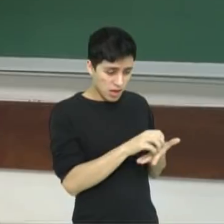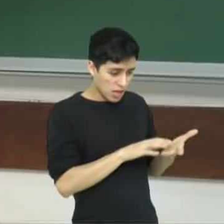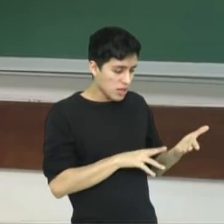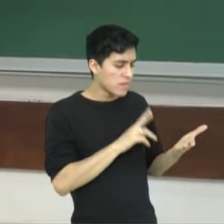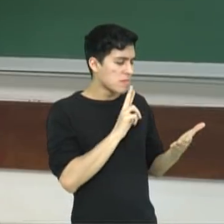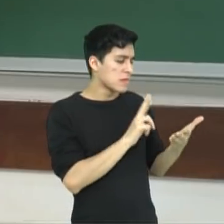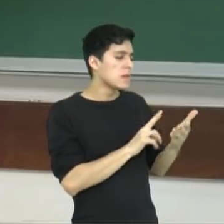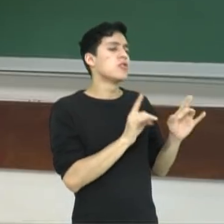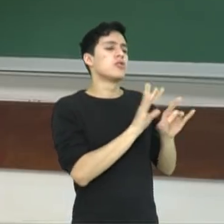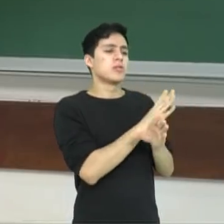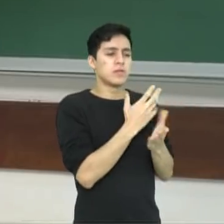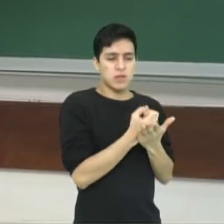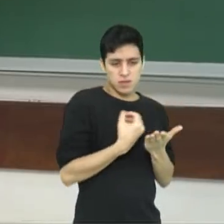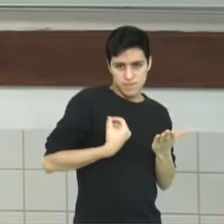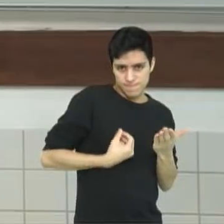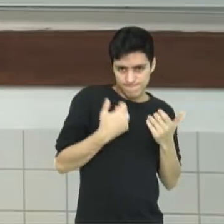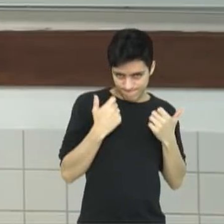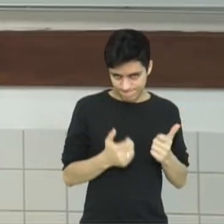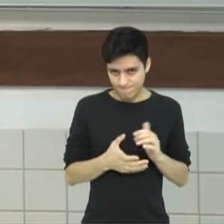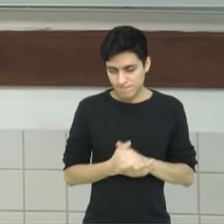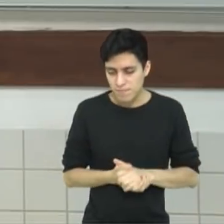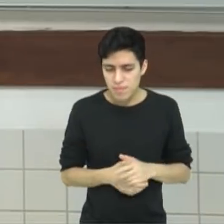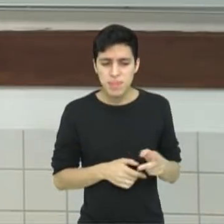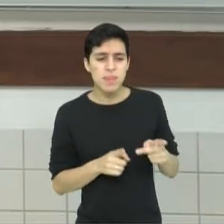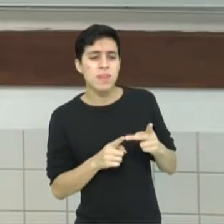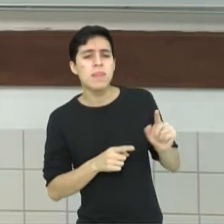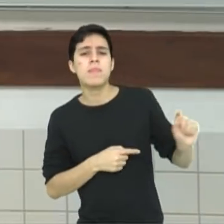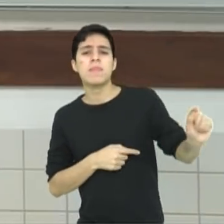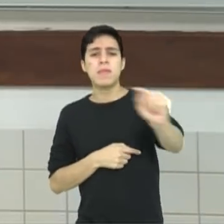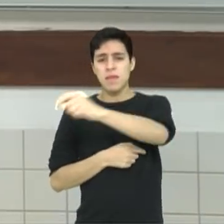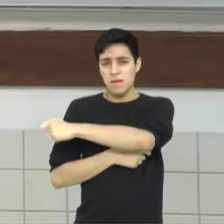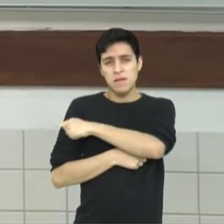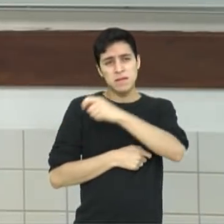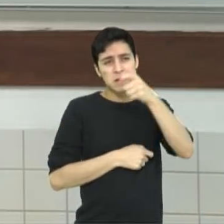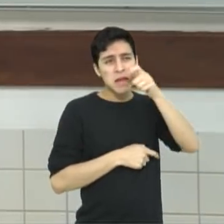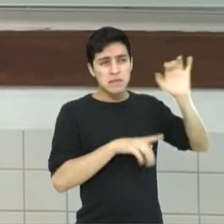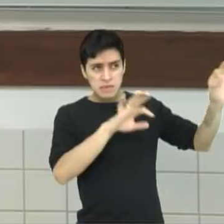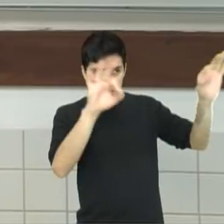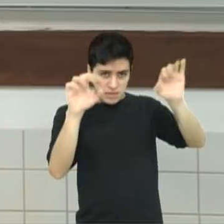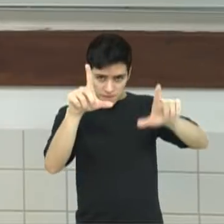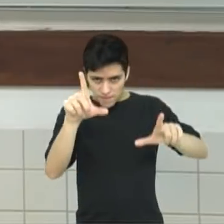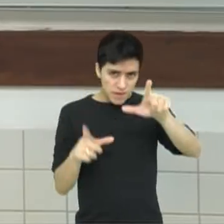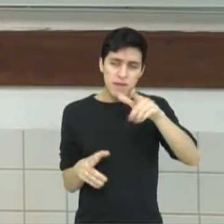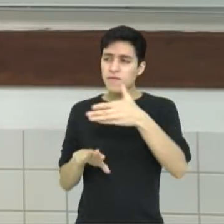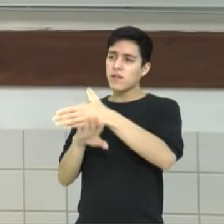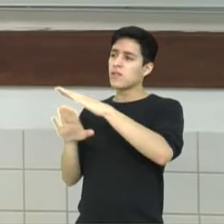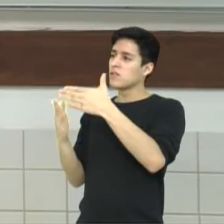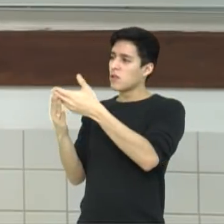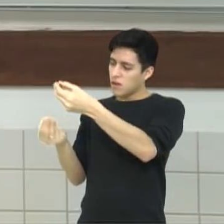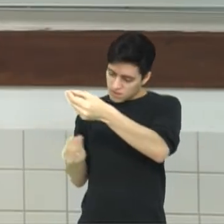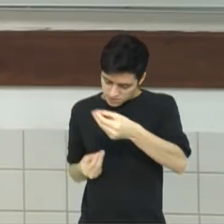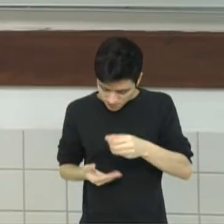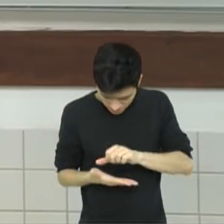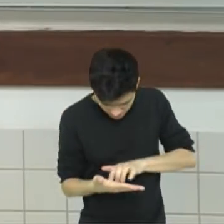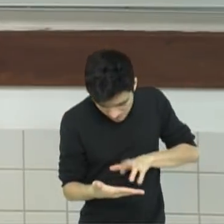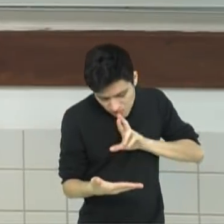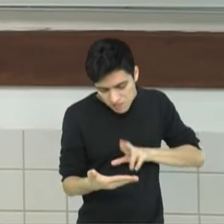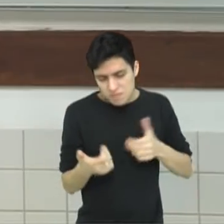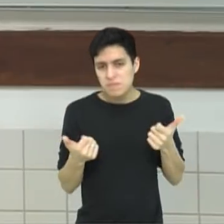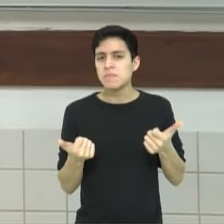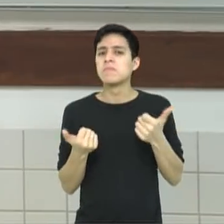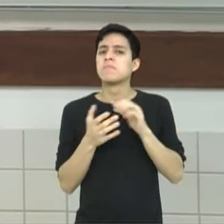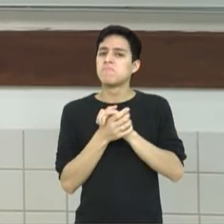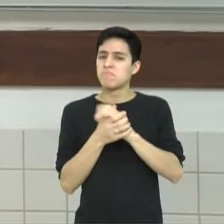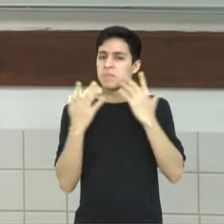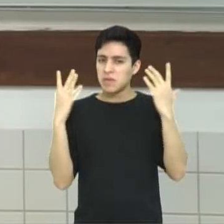dão presença para vocês. Tem os alunos que assistem as aulas pela televisão, pegam o material impresso no colégio. Pô, não tem outra palavra